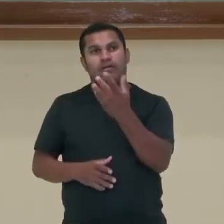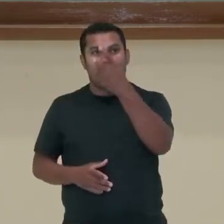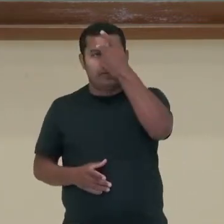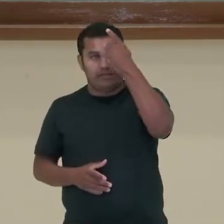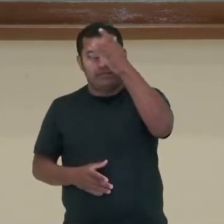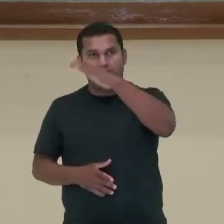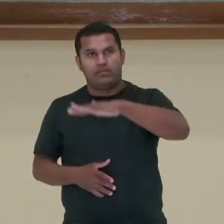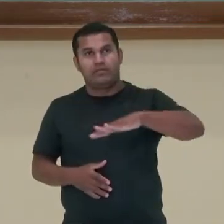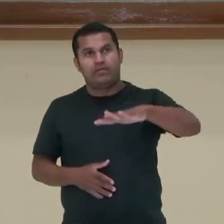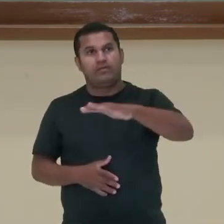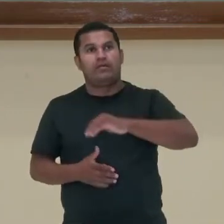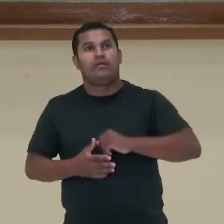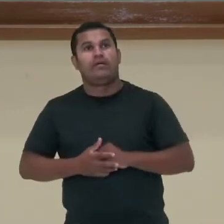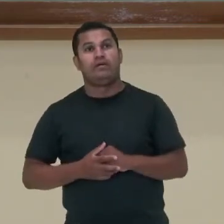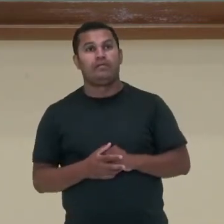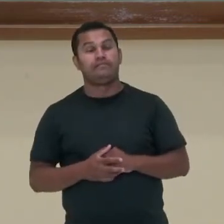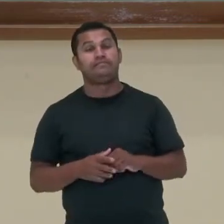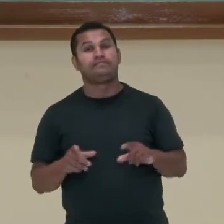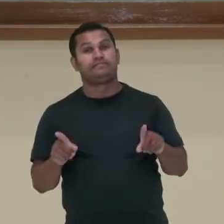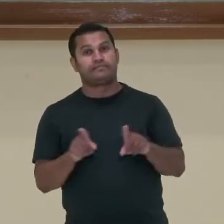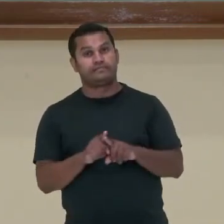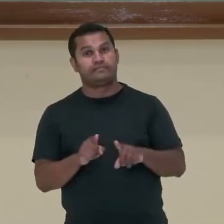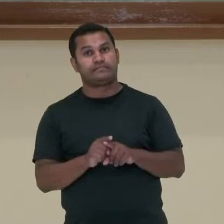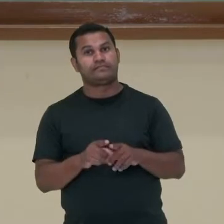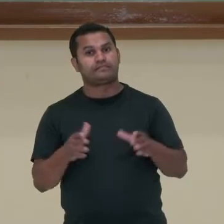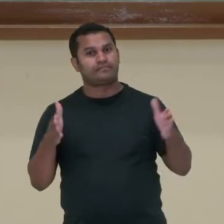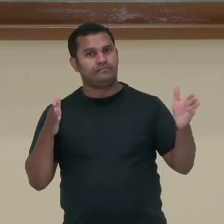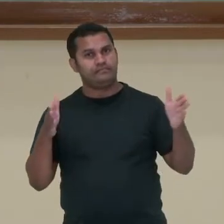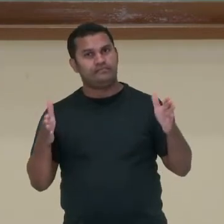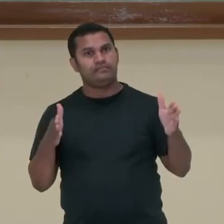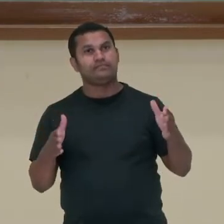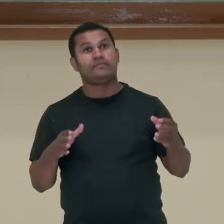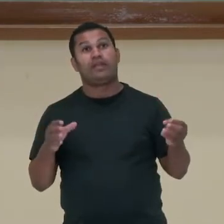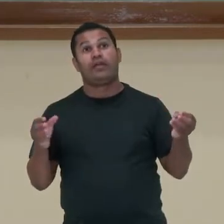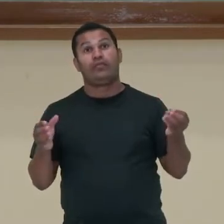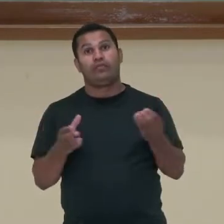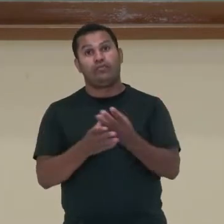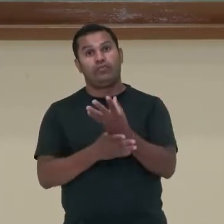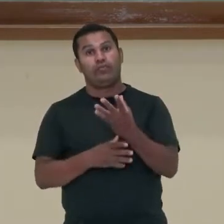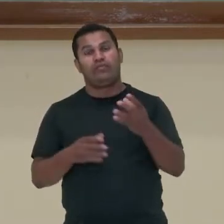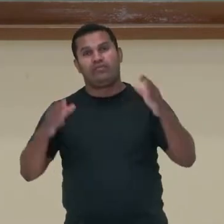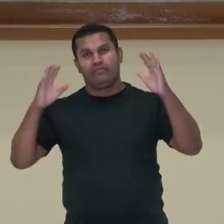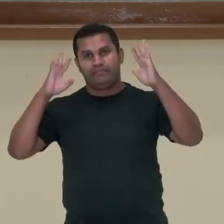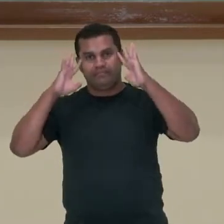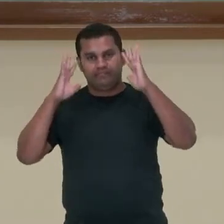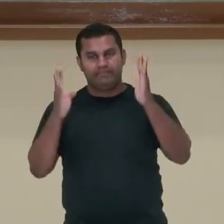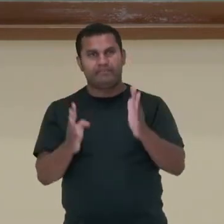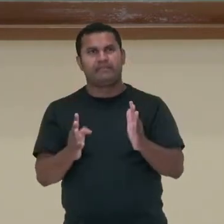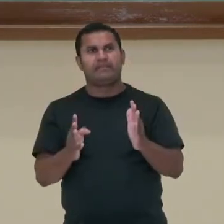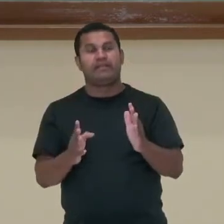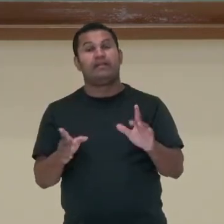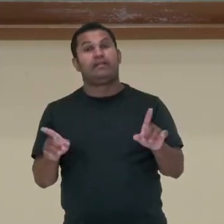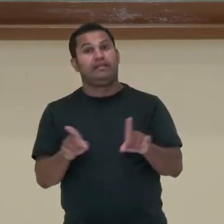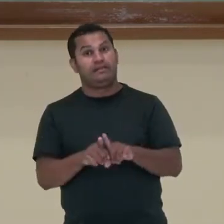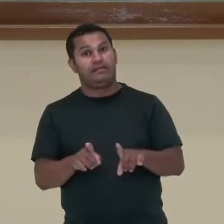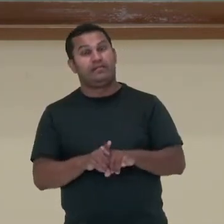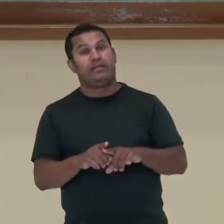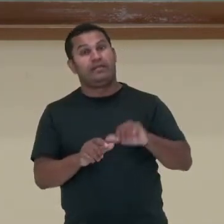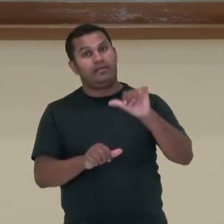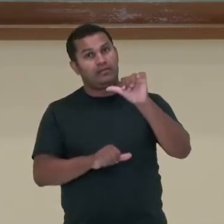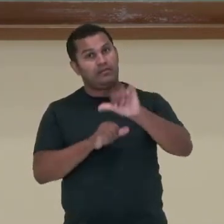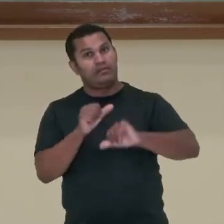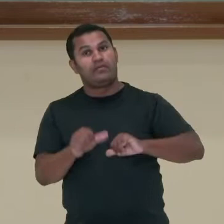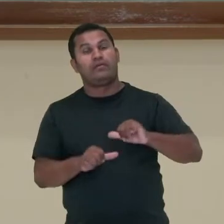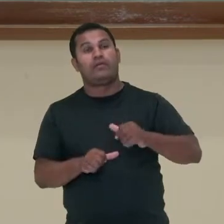geral, ele vai falar: será que isso vai beneficiar meu próximo? Então, esse é o pensamento que está tendo nesse momento do Renascimento. E surge uma classe nova agora, que é a